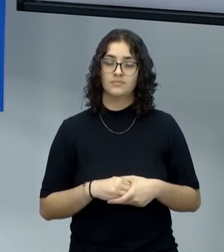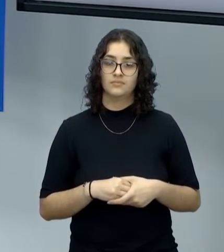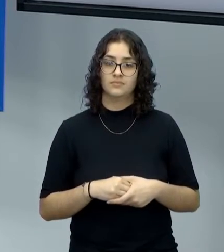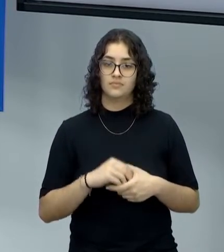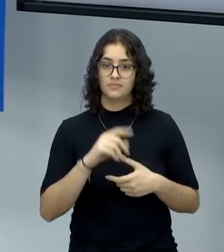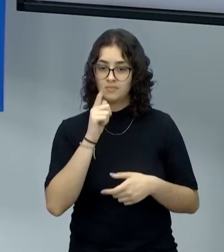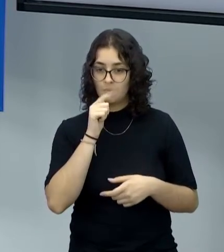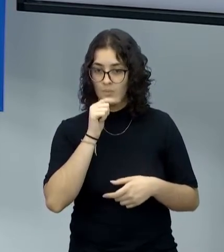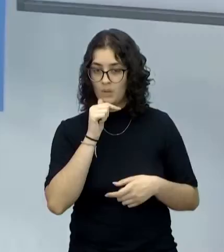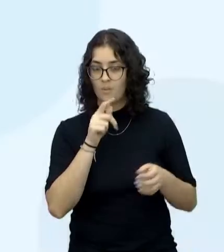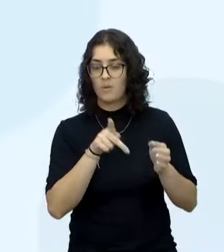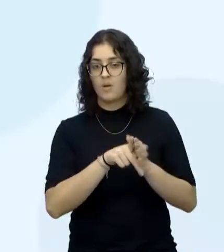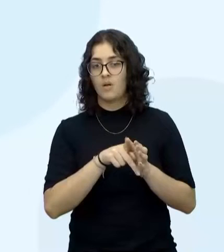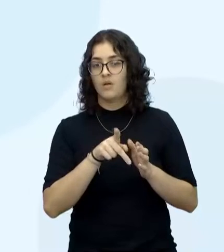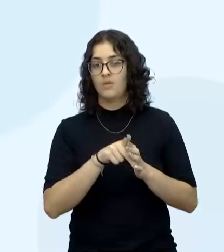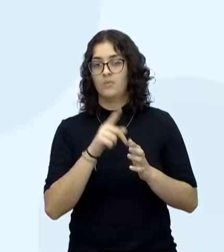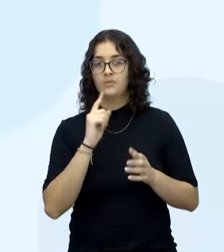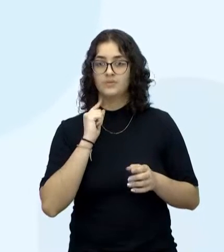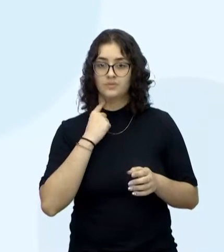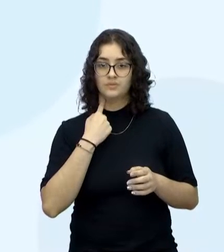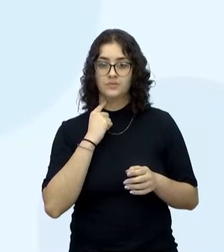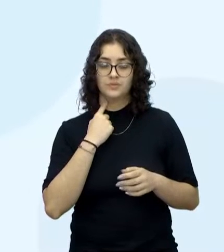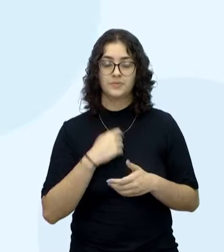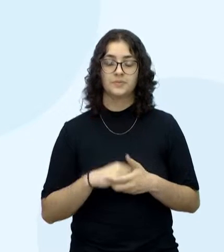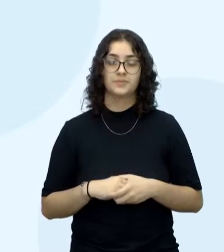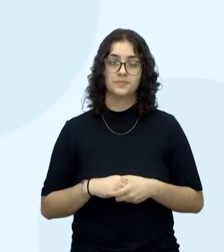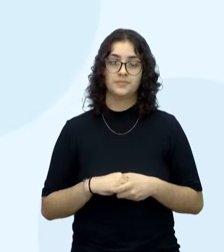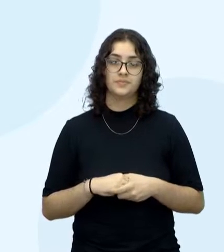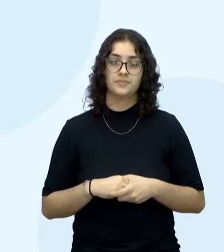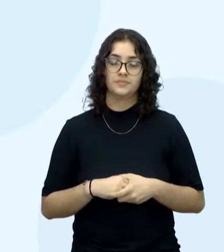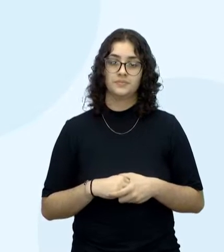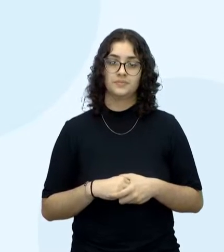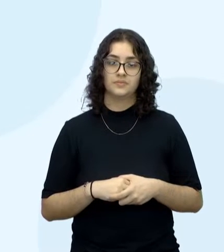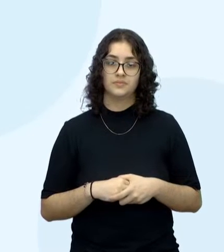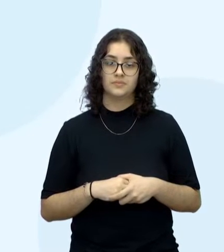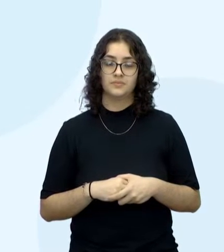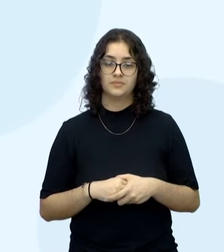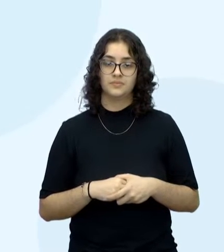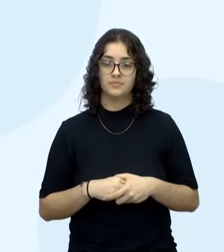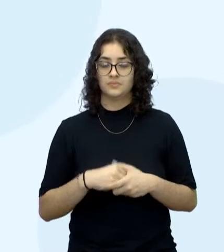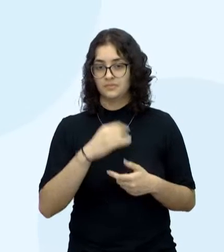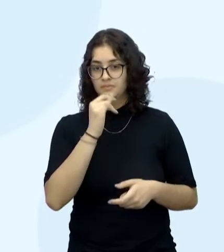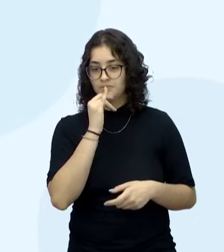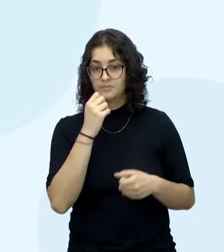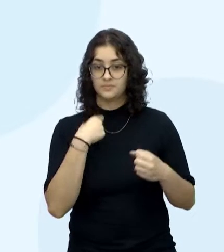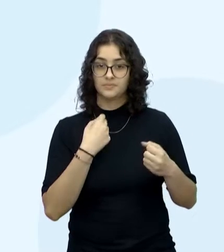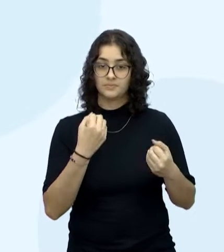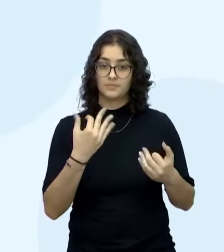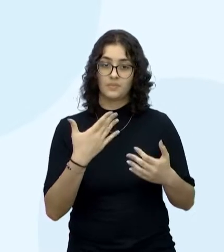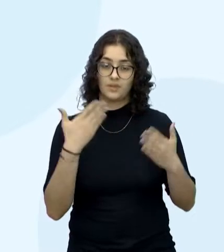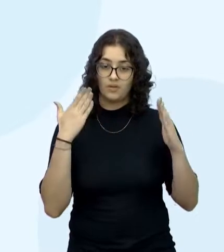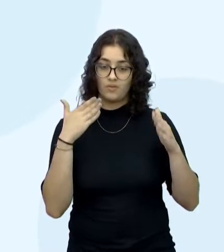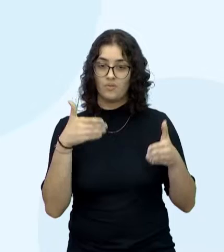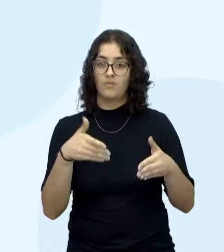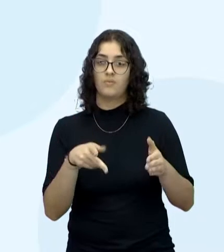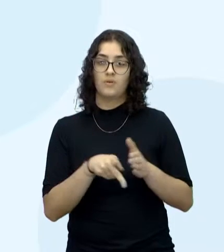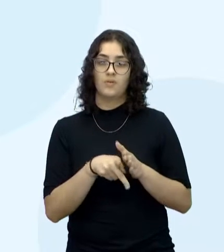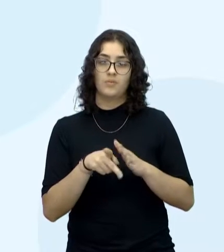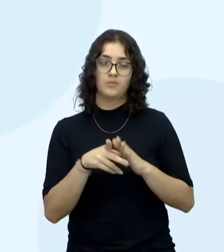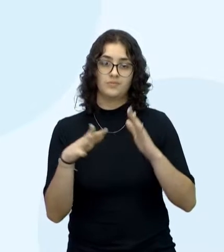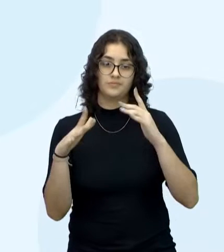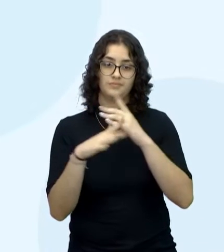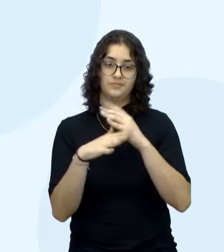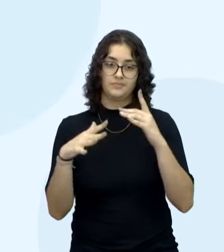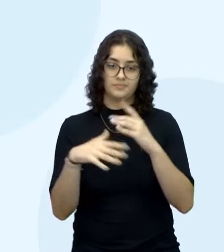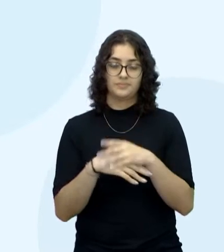água provém da rede de esgoto das residências, comércio e indústrias. Na hora que a gente foca em zona urbana,